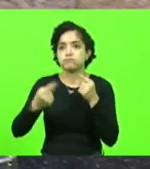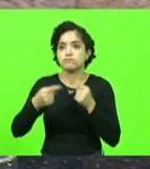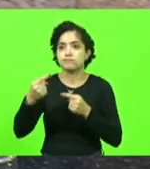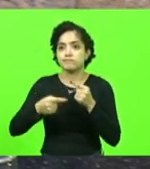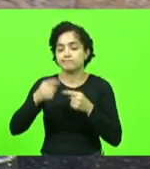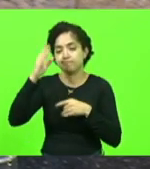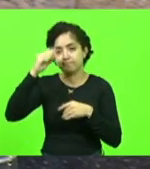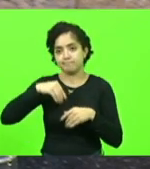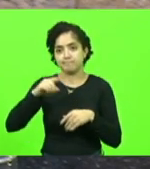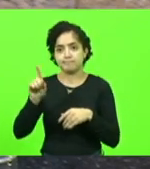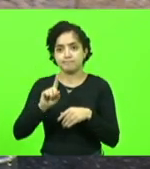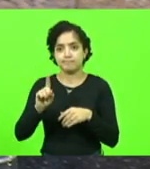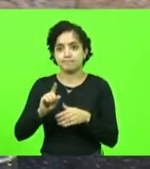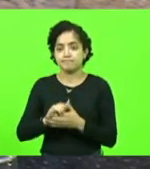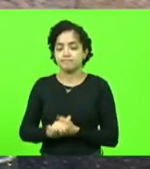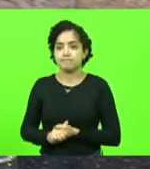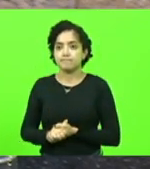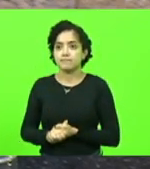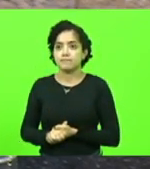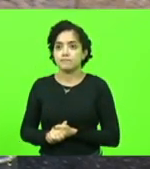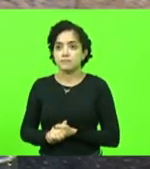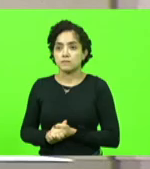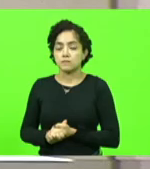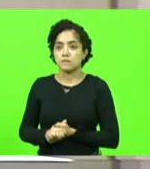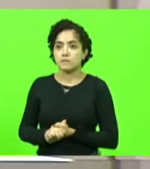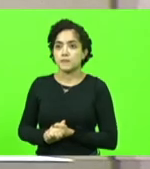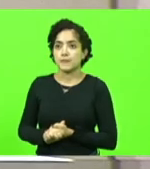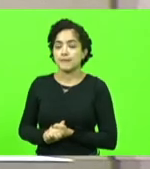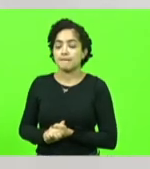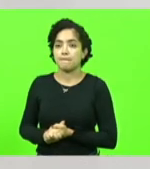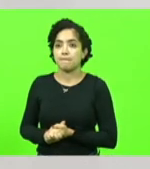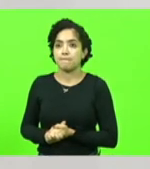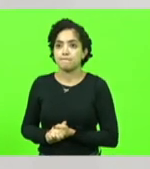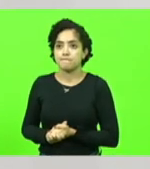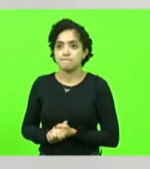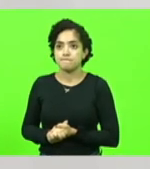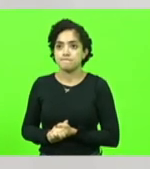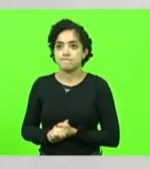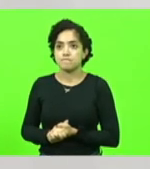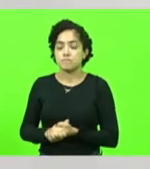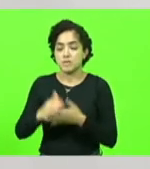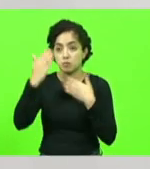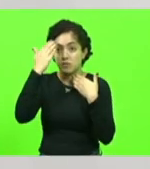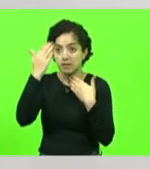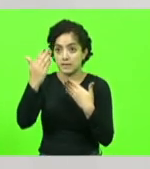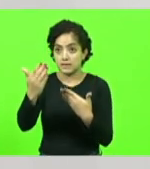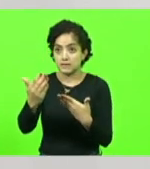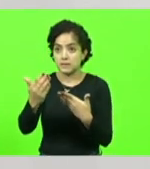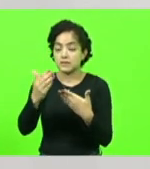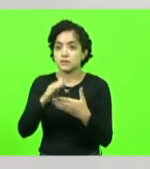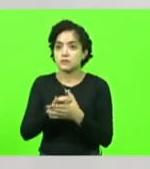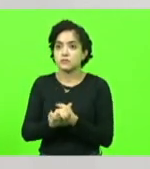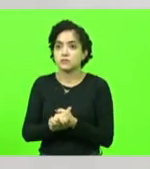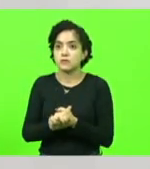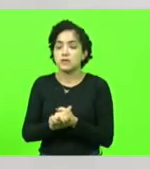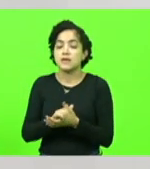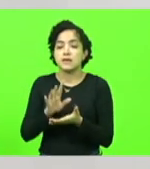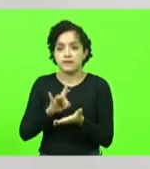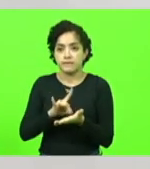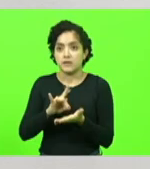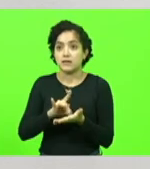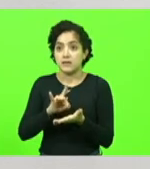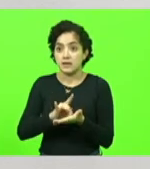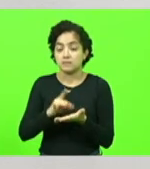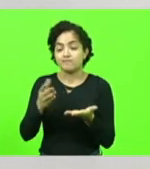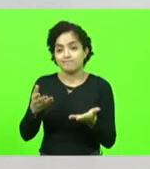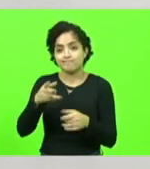desistir. Obrigado, deputado. Agradeço. Mais um minuto para concluir, deputado. Agradeço, deputado. E, de fato, o Brasil é esse país